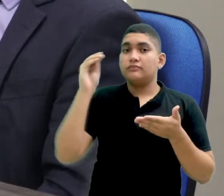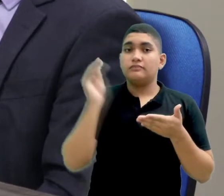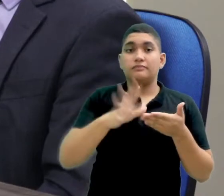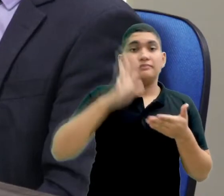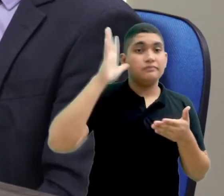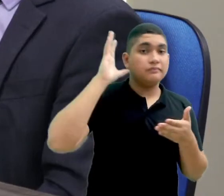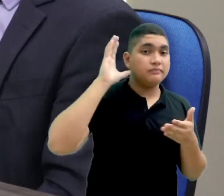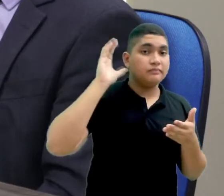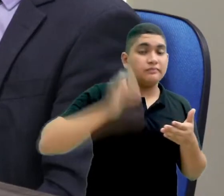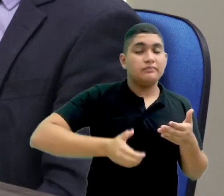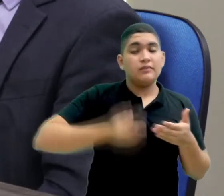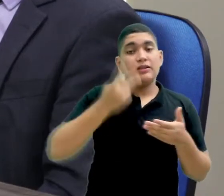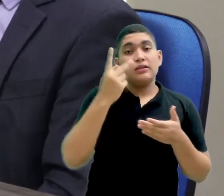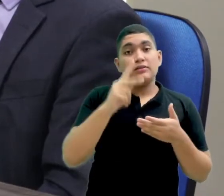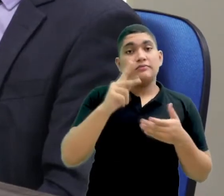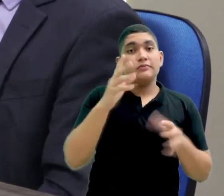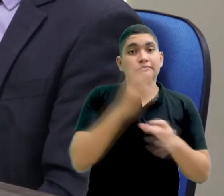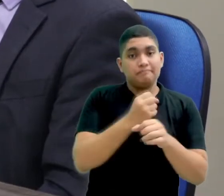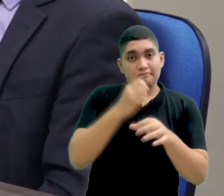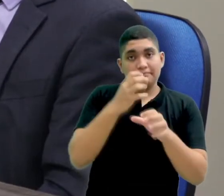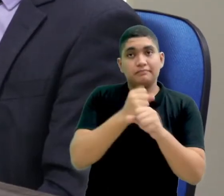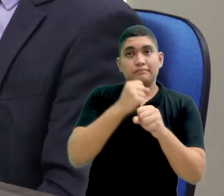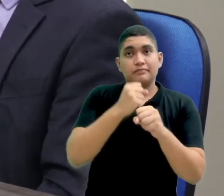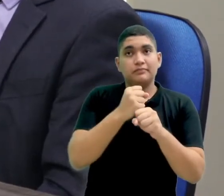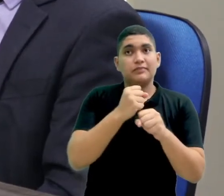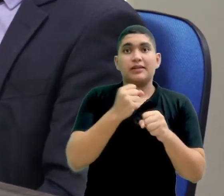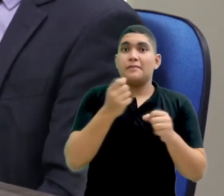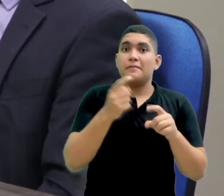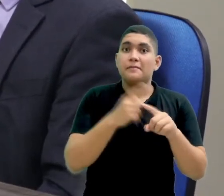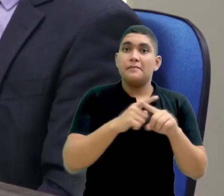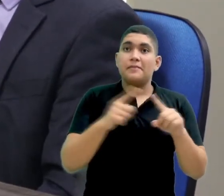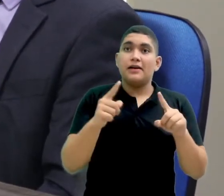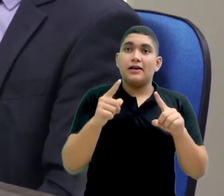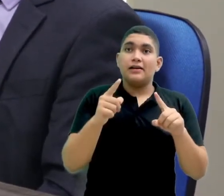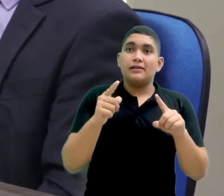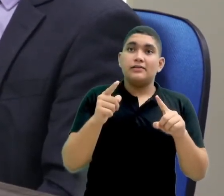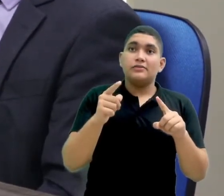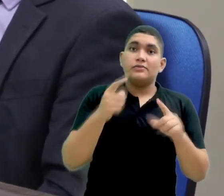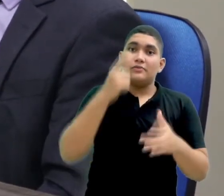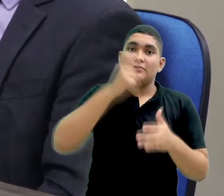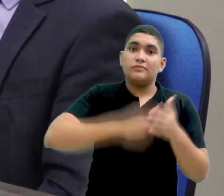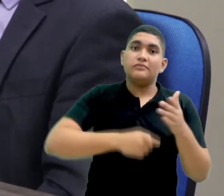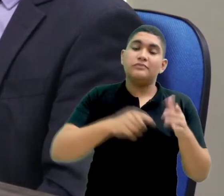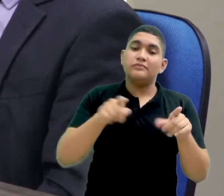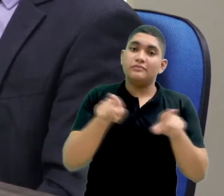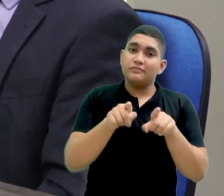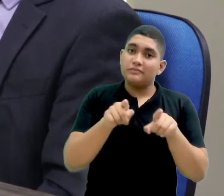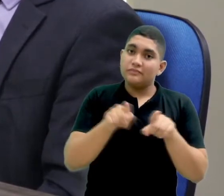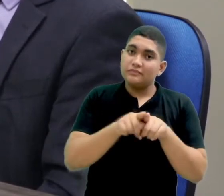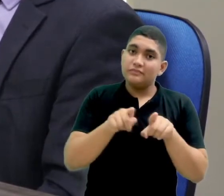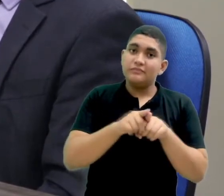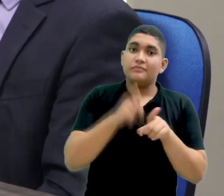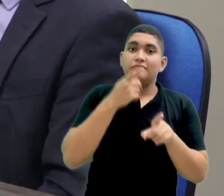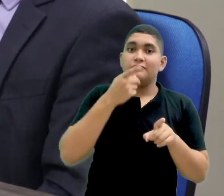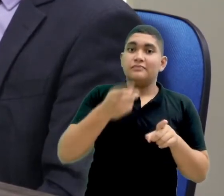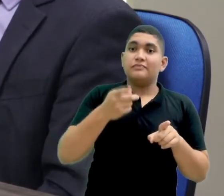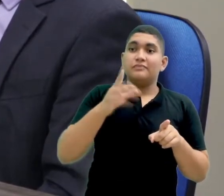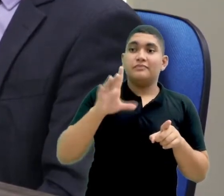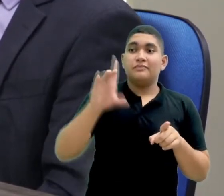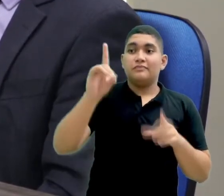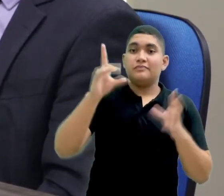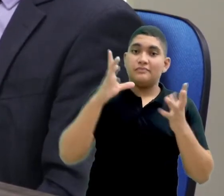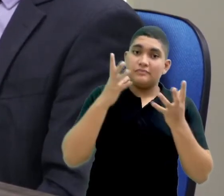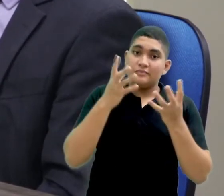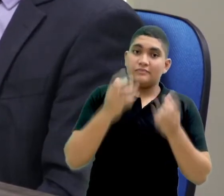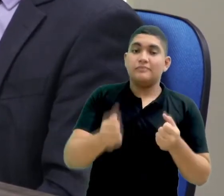Caim e a sua oferta, né? Enquanto que o texto diz que ele aceitou a Abel e a sua oferta, aí